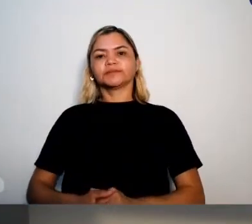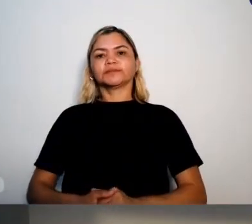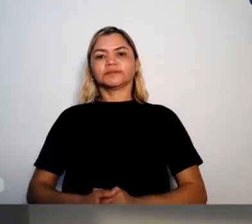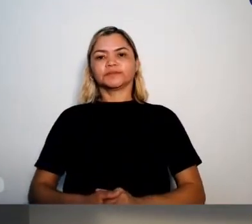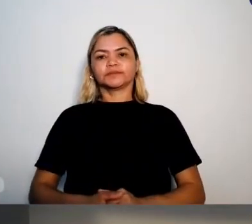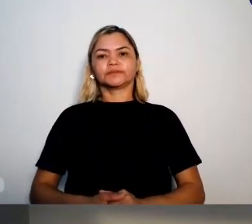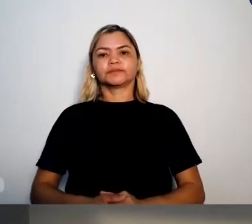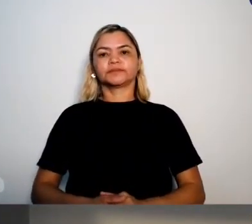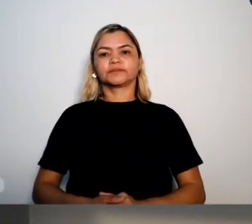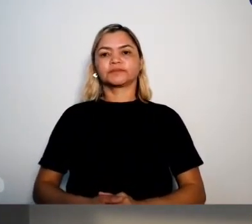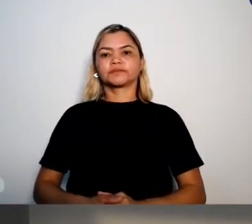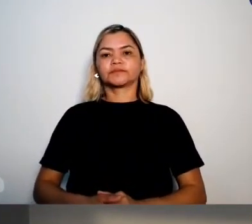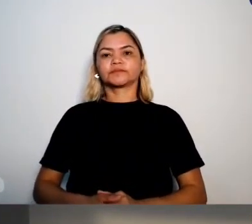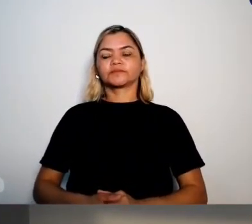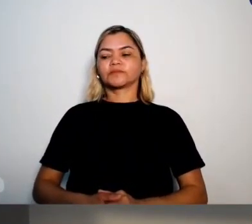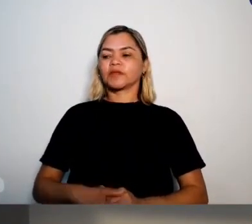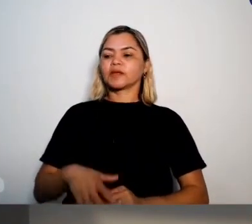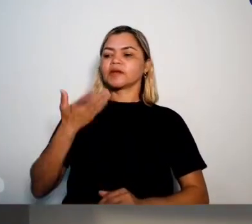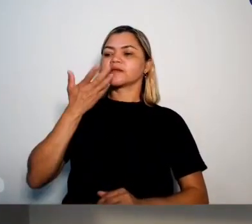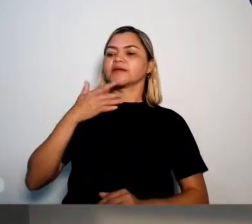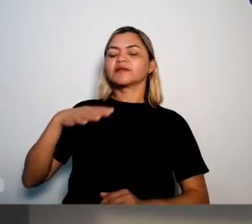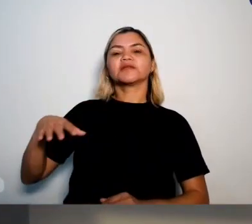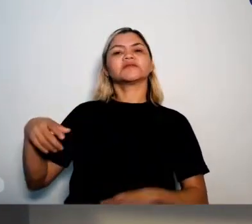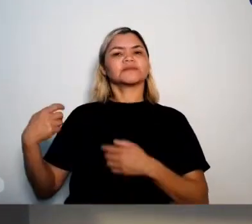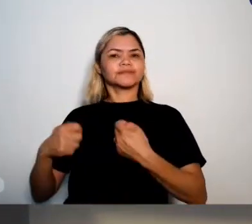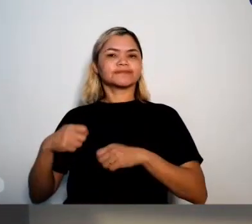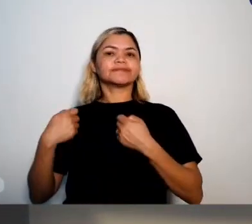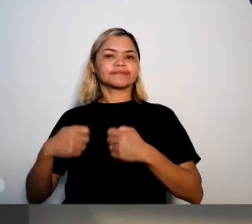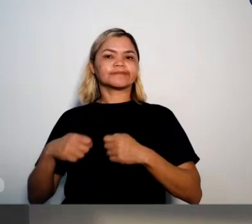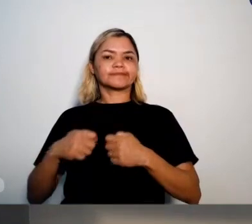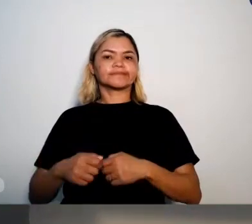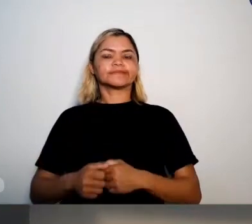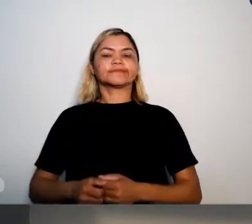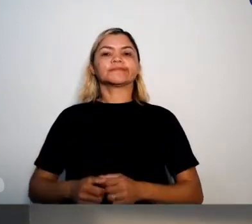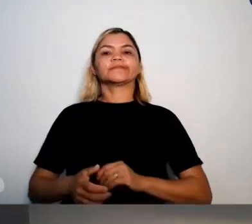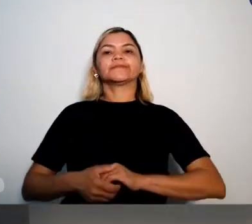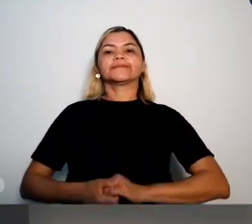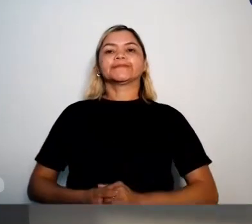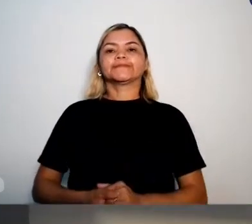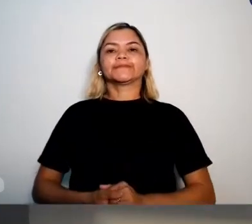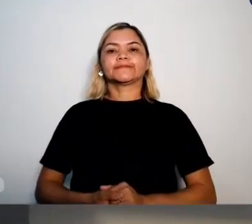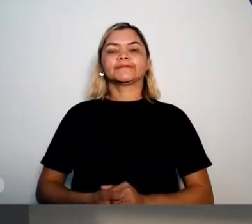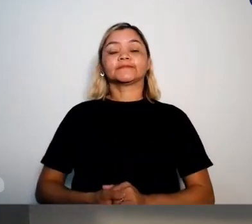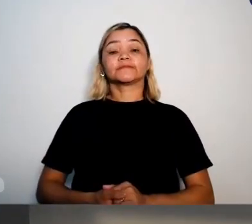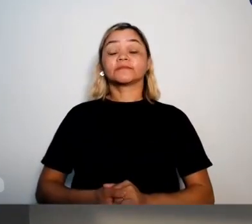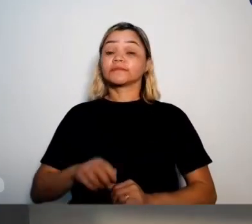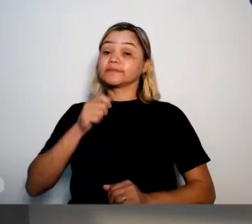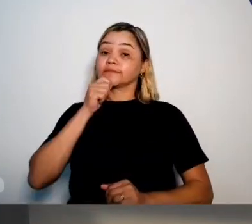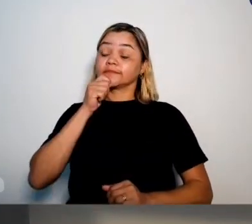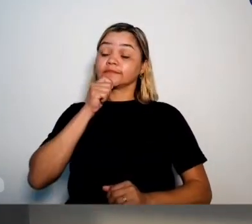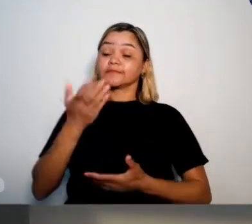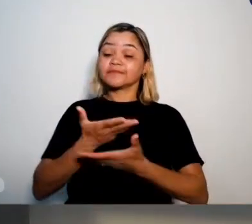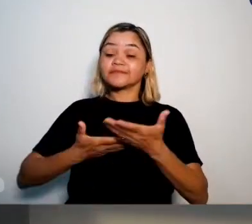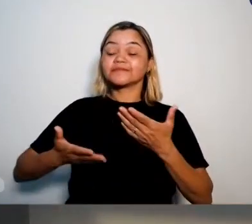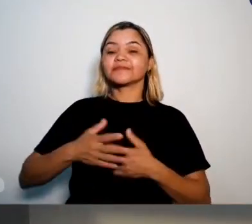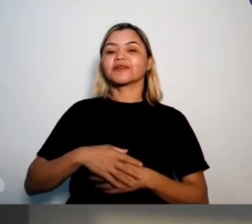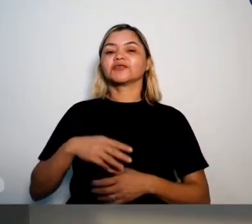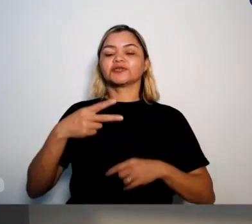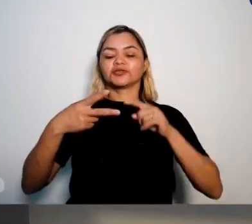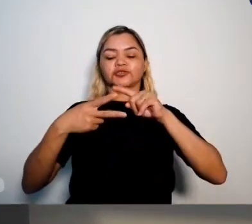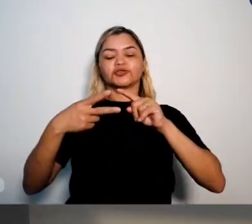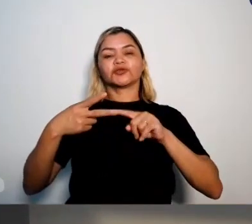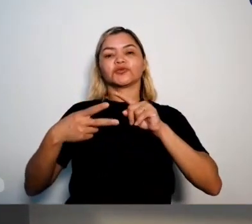E aquelas crianças necessitam. O senhor só não compartilhou comigo porque tinha duas matérias conforme